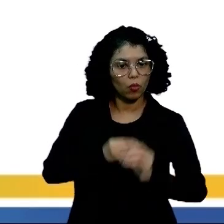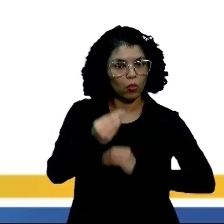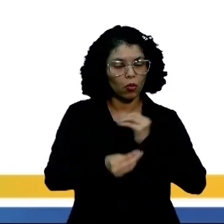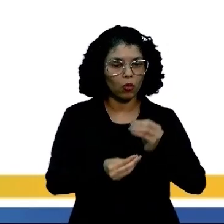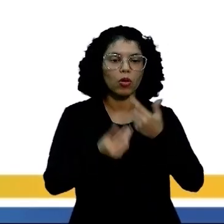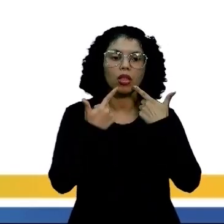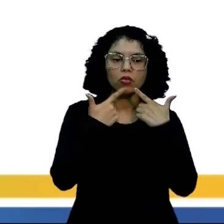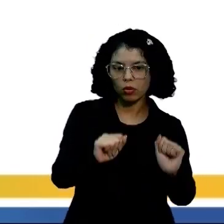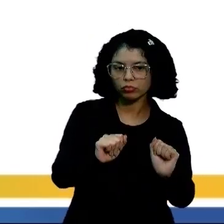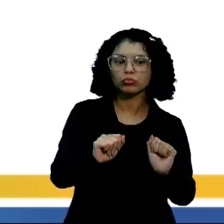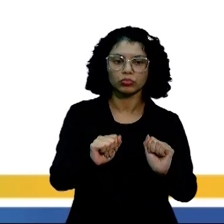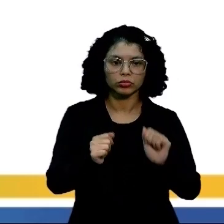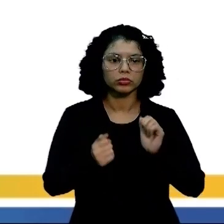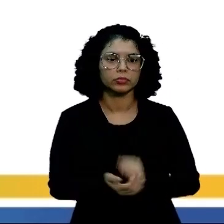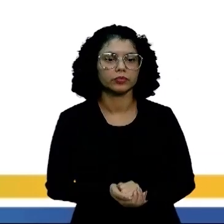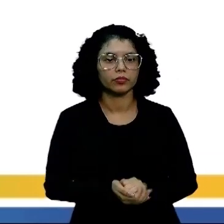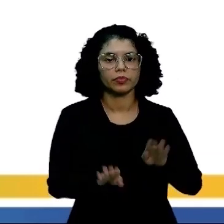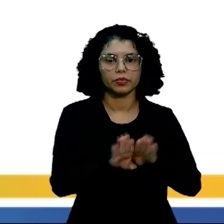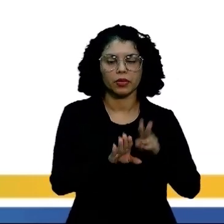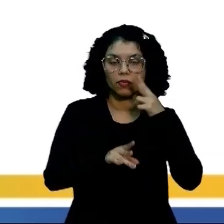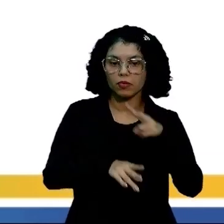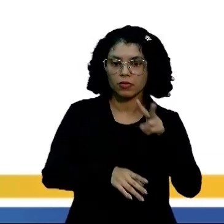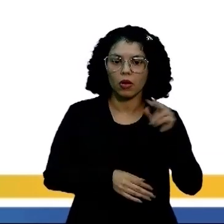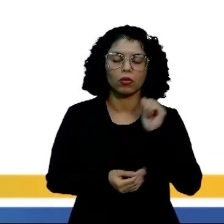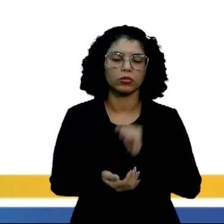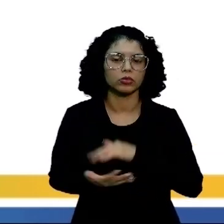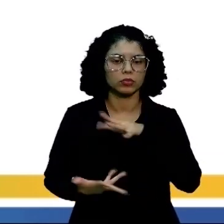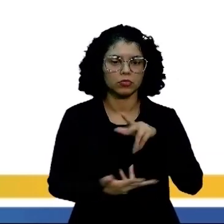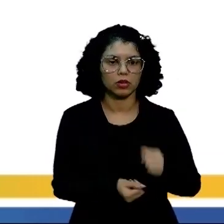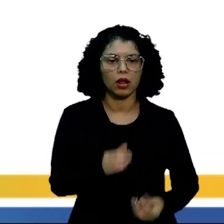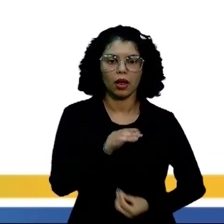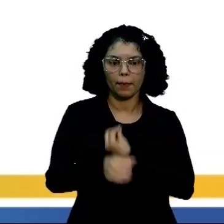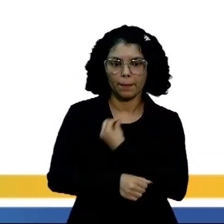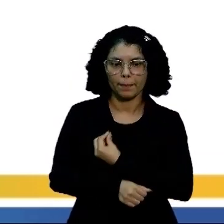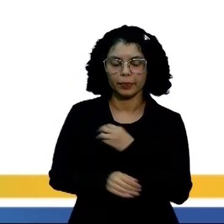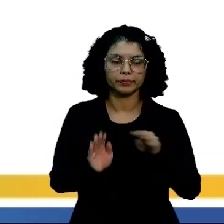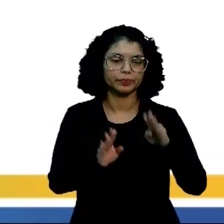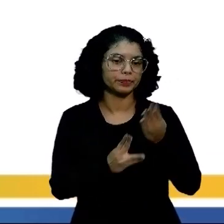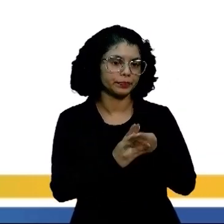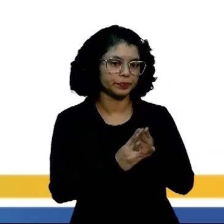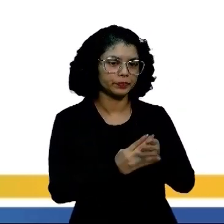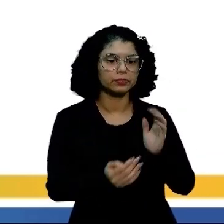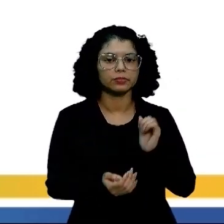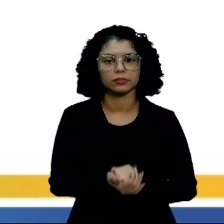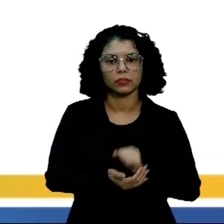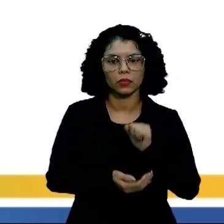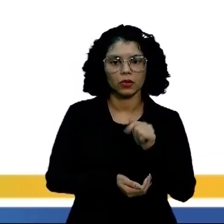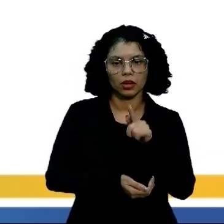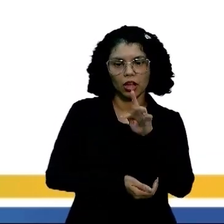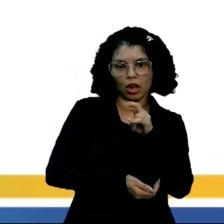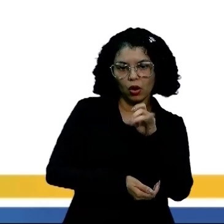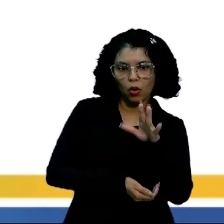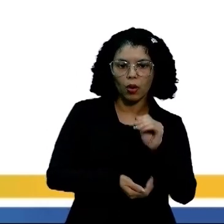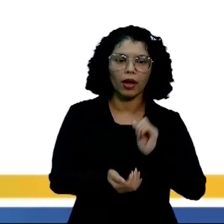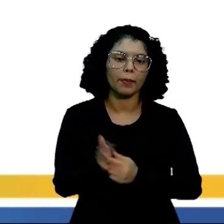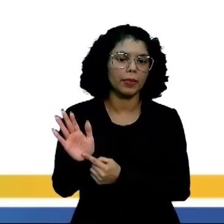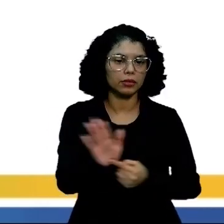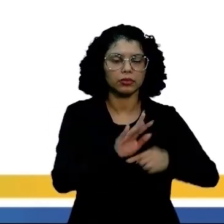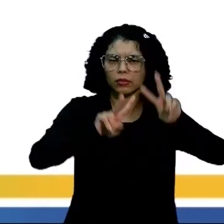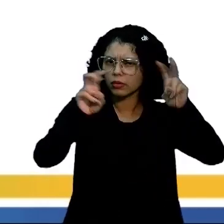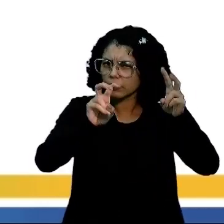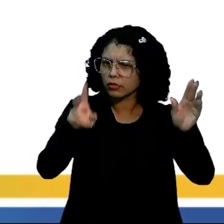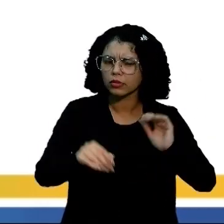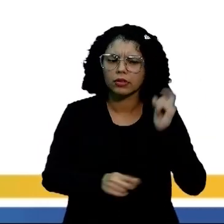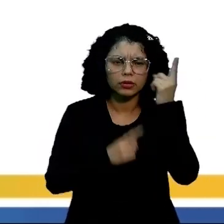elaboração de linguagem, uma visão de mundo que apresentam princípios barrocos, o soneto de Gregório de Matos